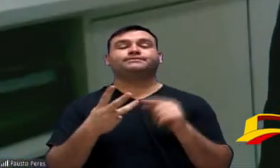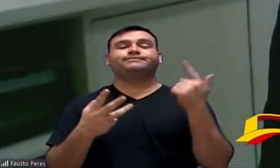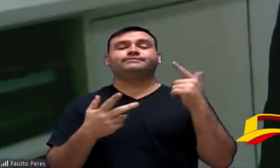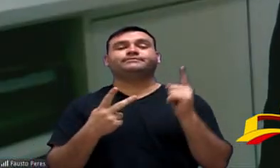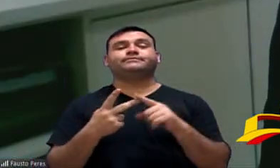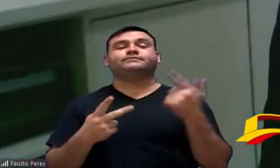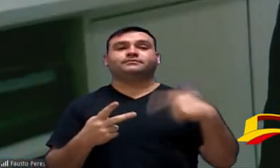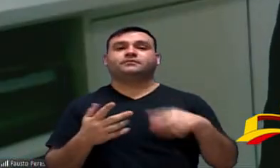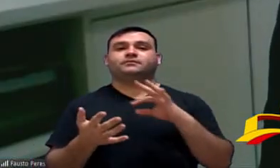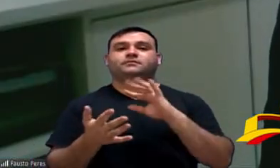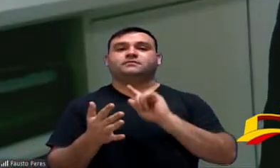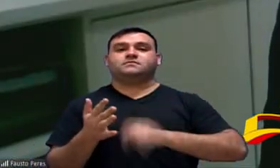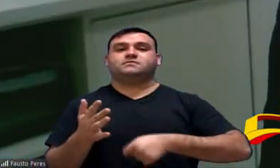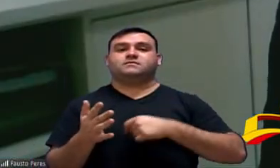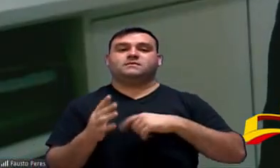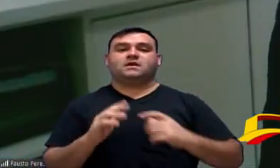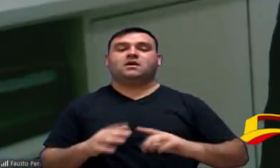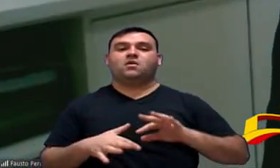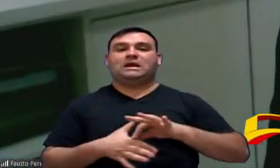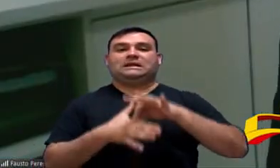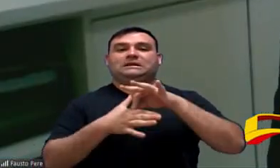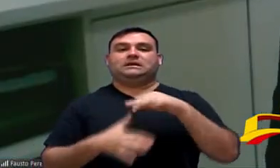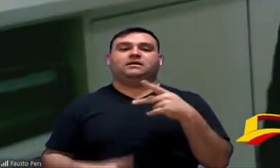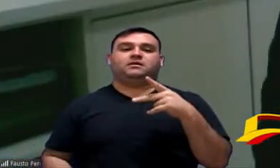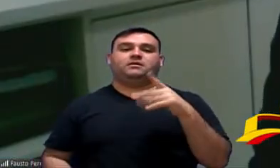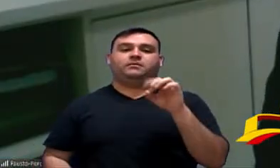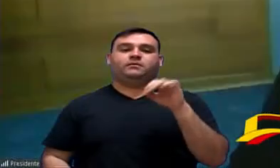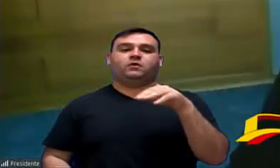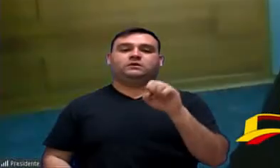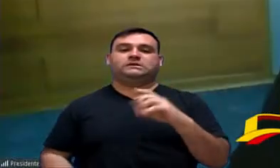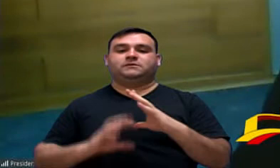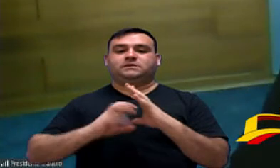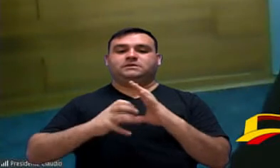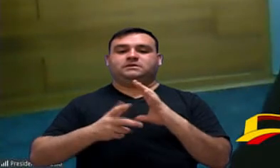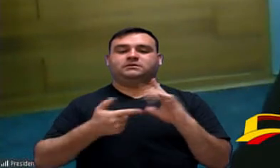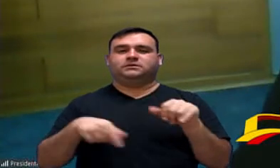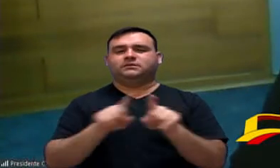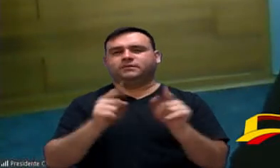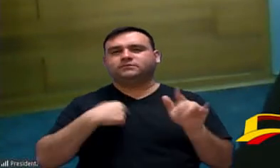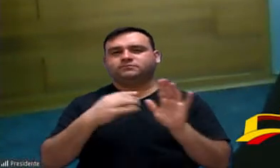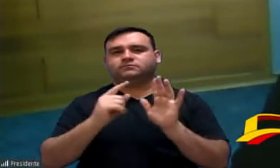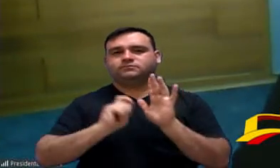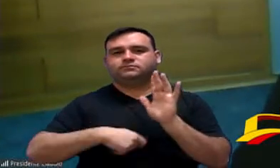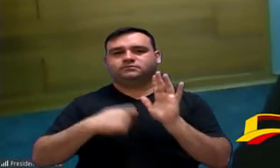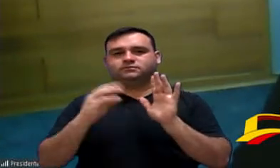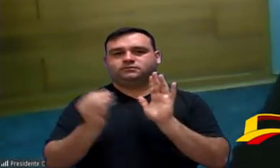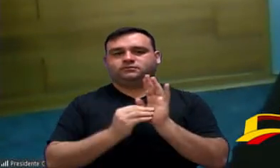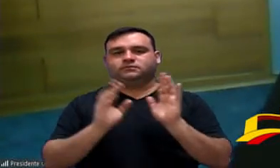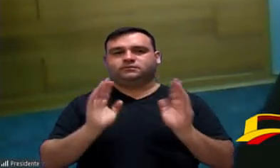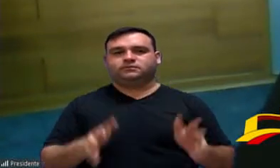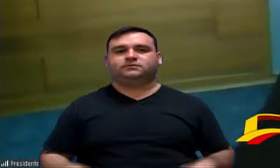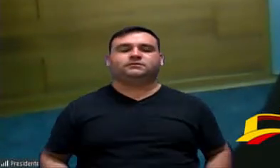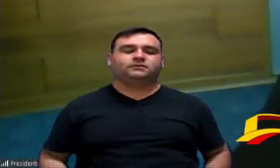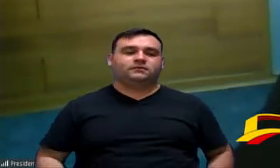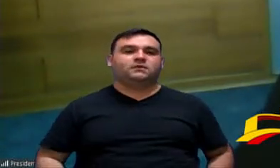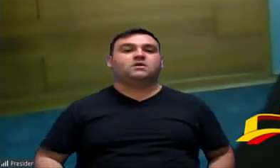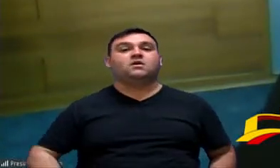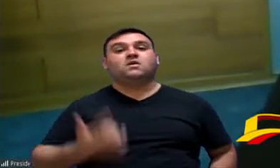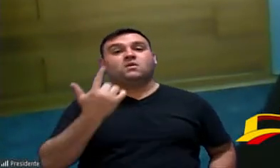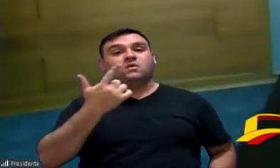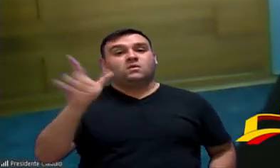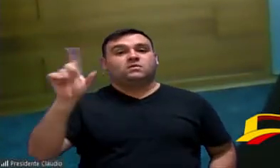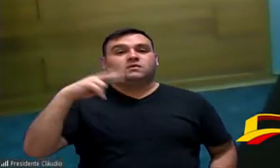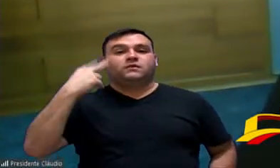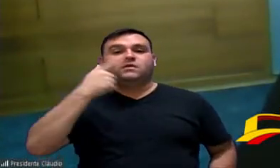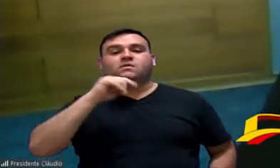eu quero que o senhor me inscreva como líder do Podemos aí. Já estamos fazendo a inscrição, Vossa Excelência. O próximo inscrito,